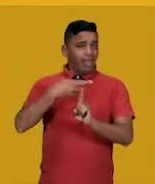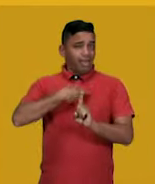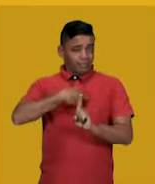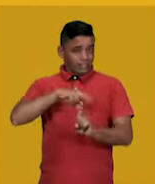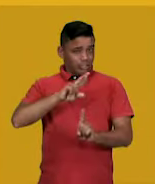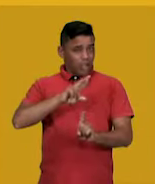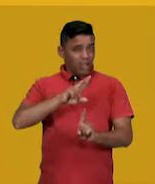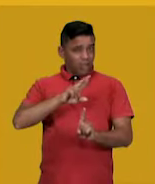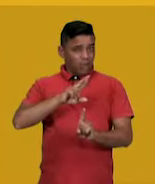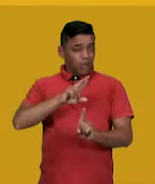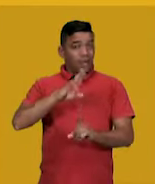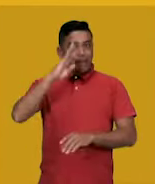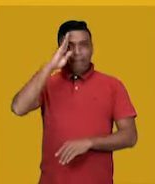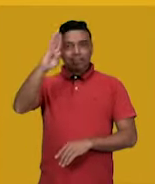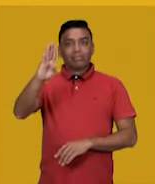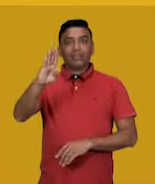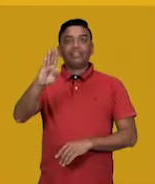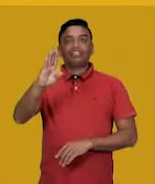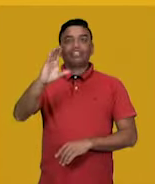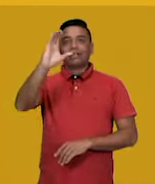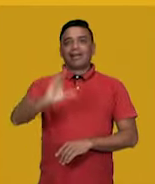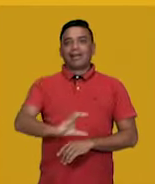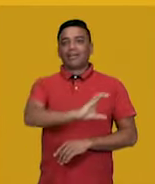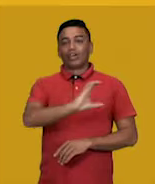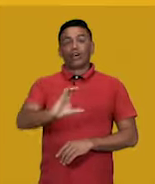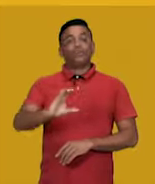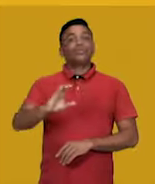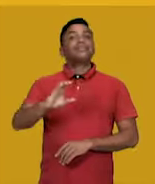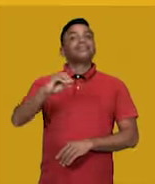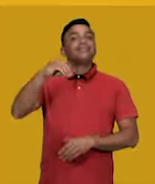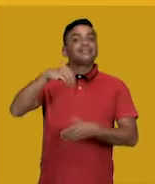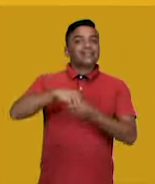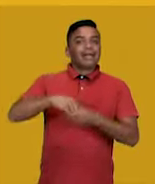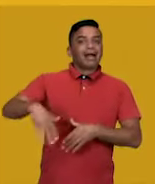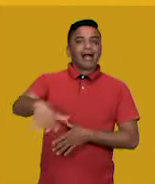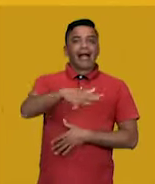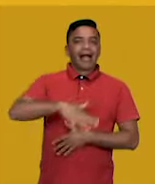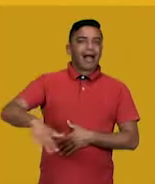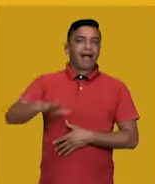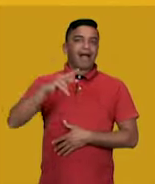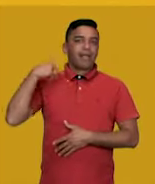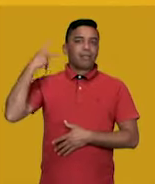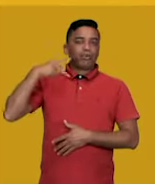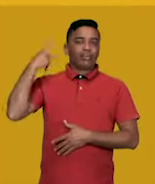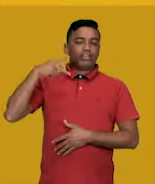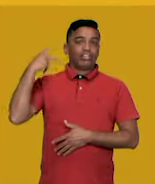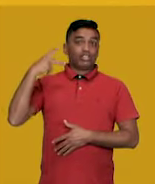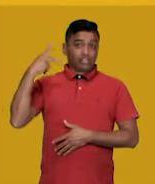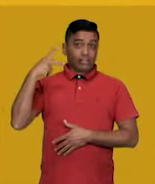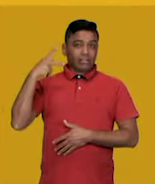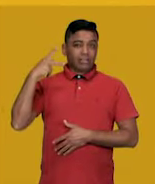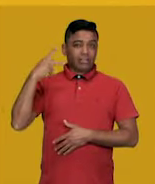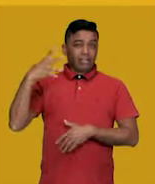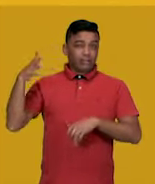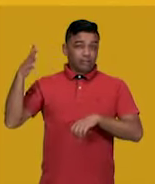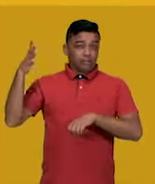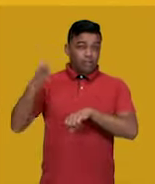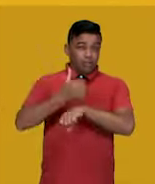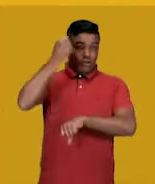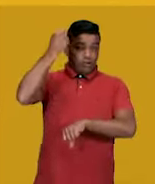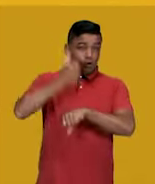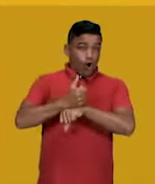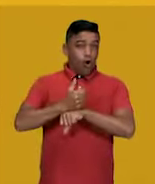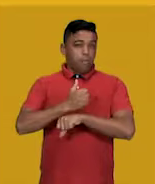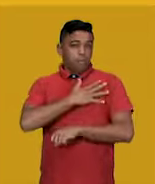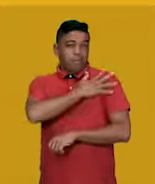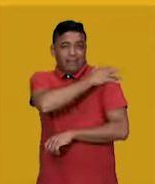católica, sempre esteve envolvida com a política. No golpe militar de 1964, a igreja esteve ao